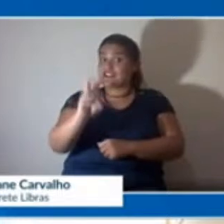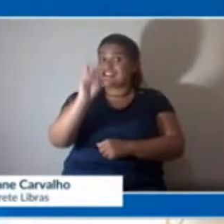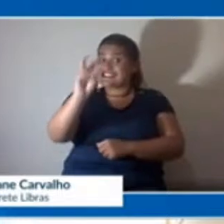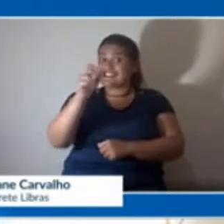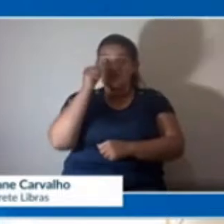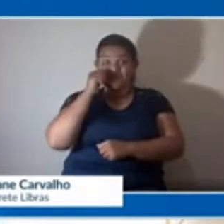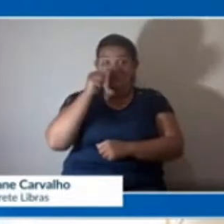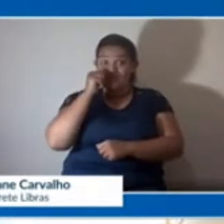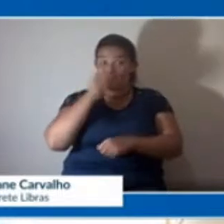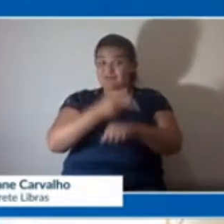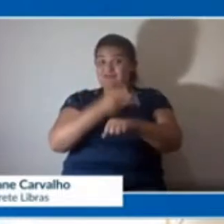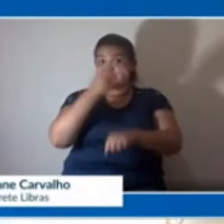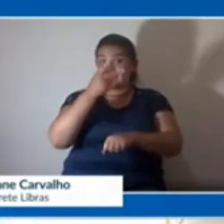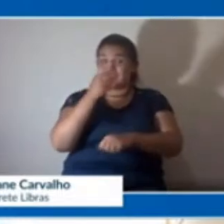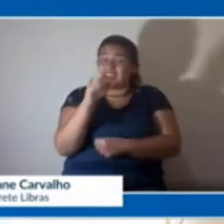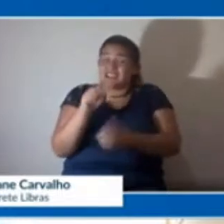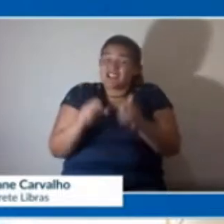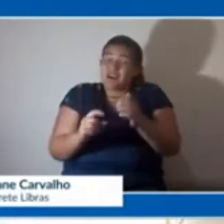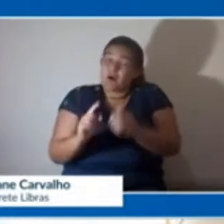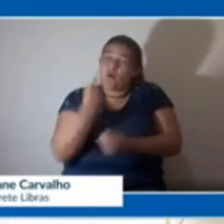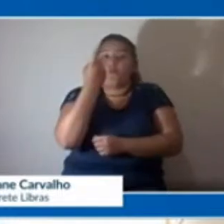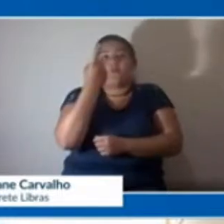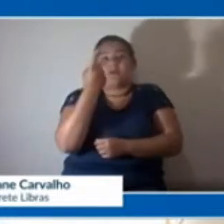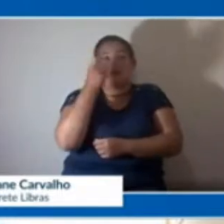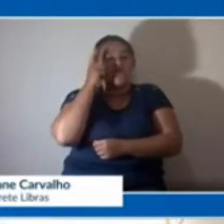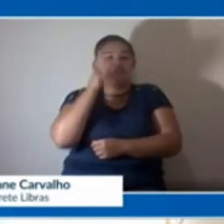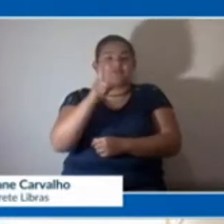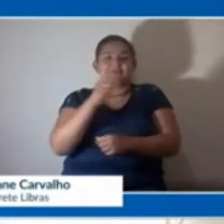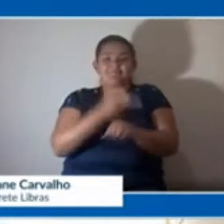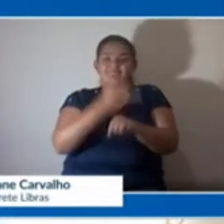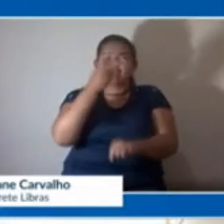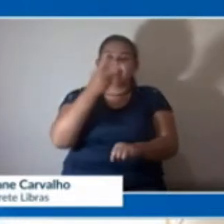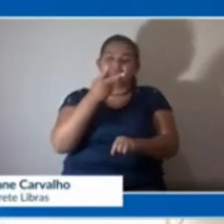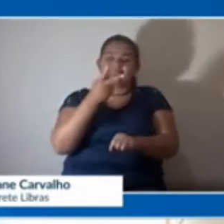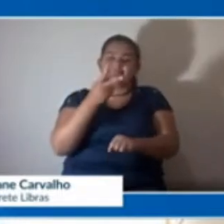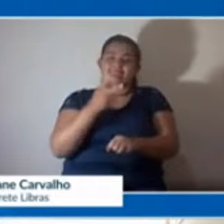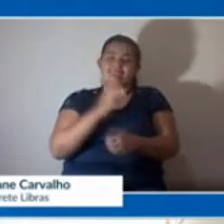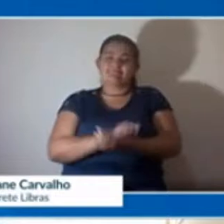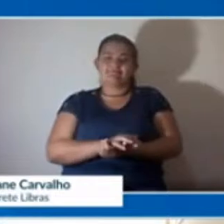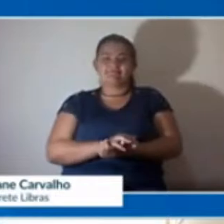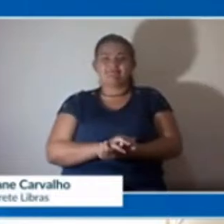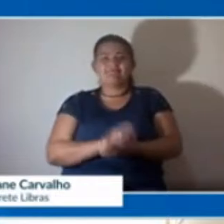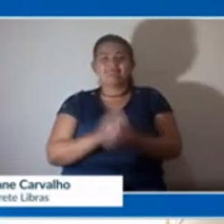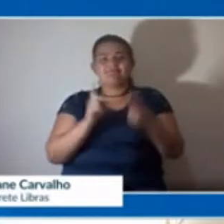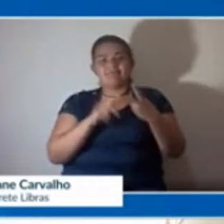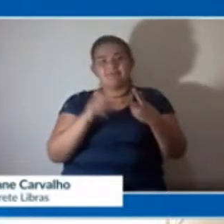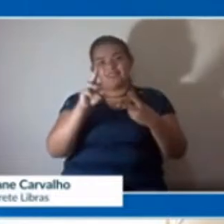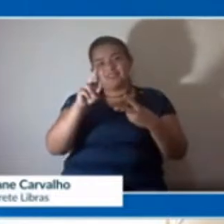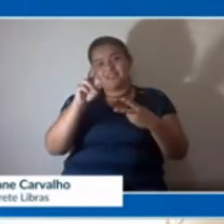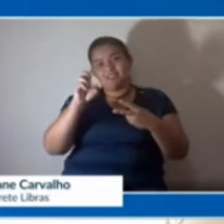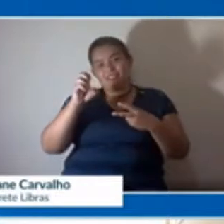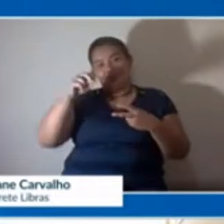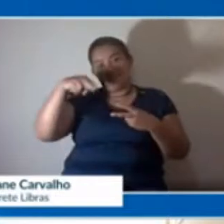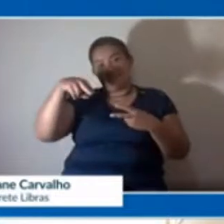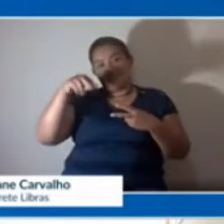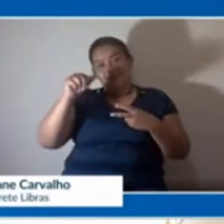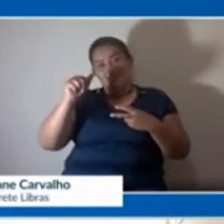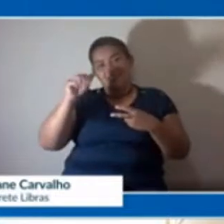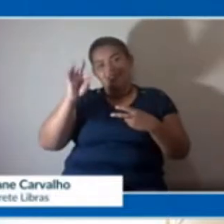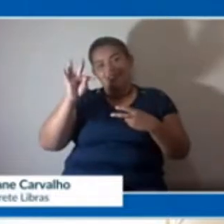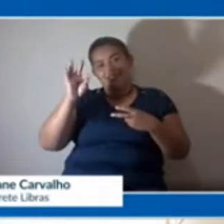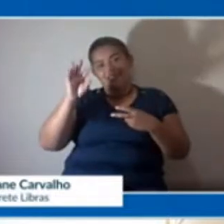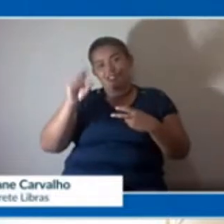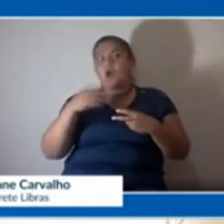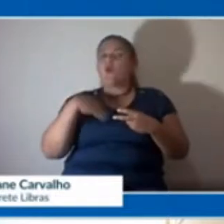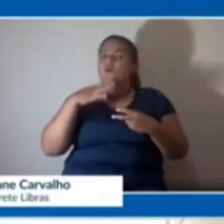e apenas uma venceu a categoria. E o Renato Cirino, conheço, por isso fiz